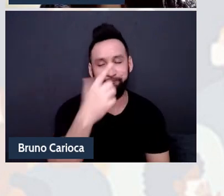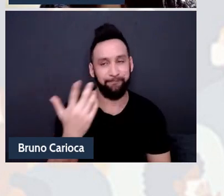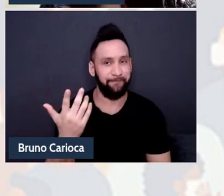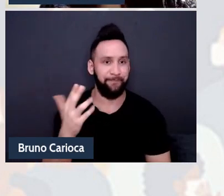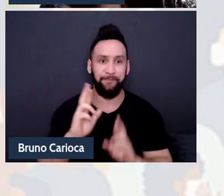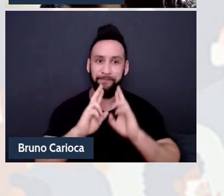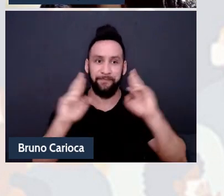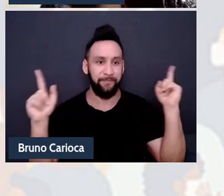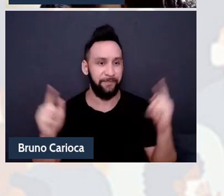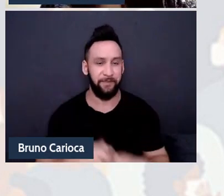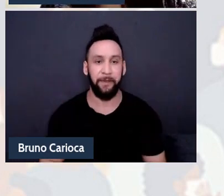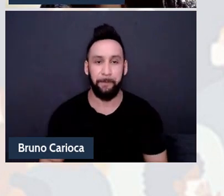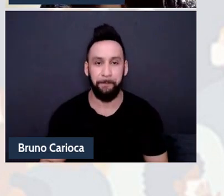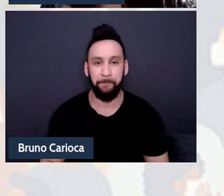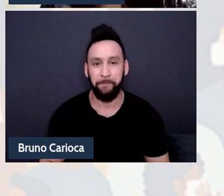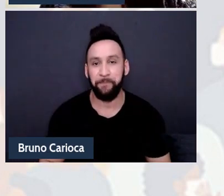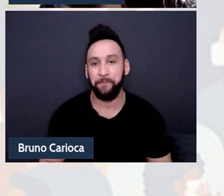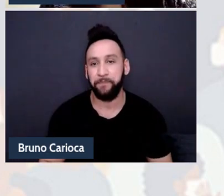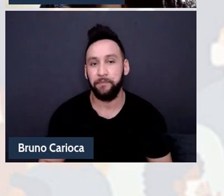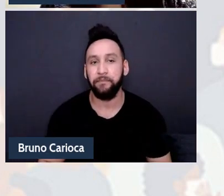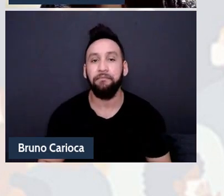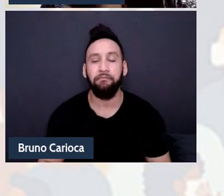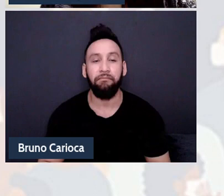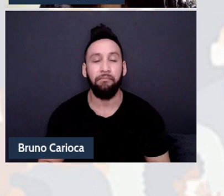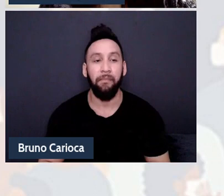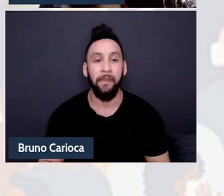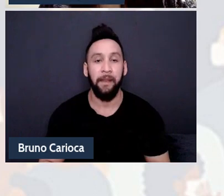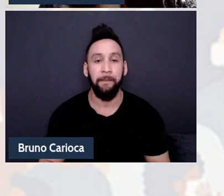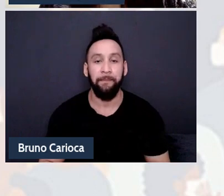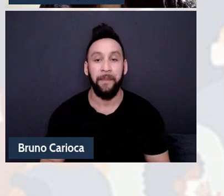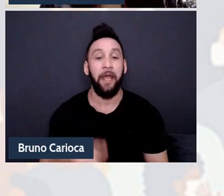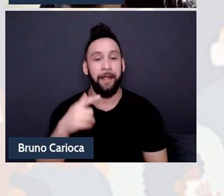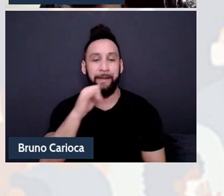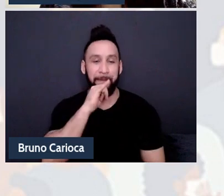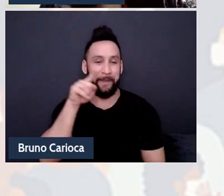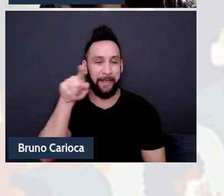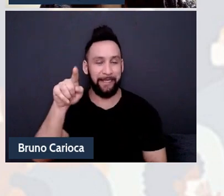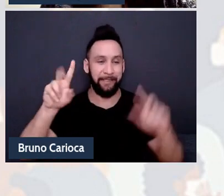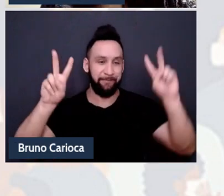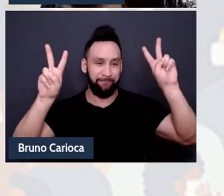continuar aprendendo, com colaborar para a construção,